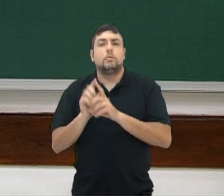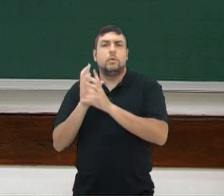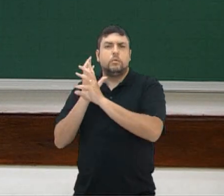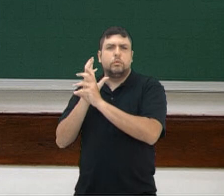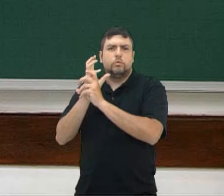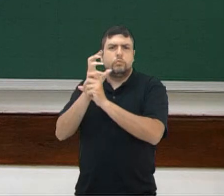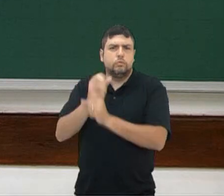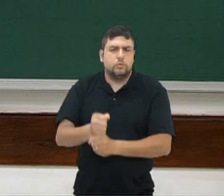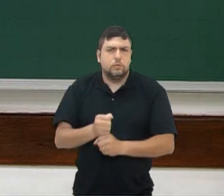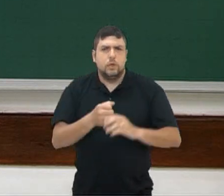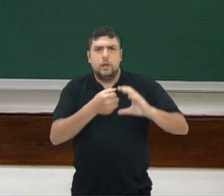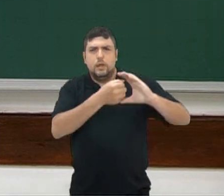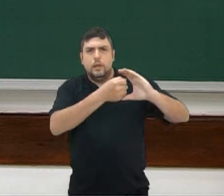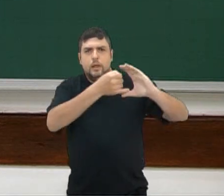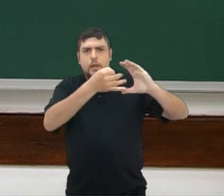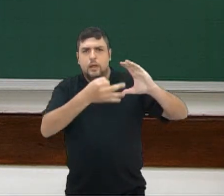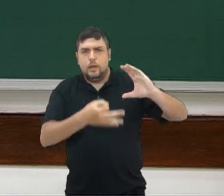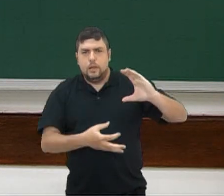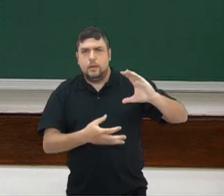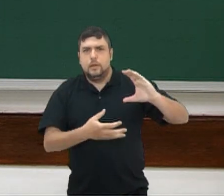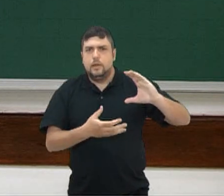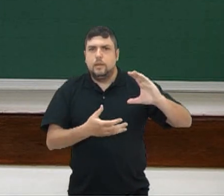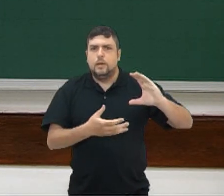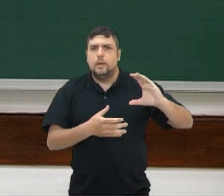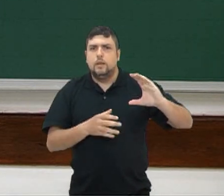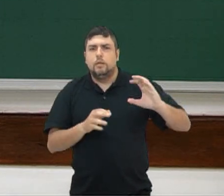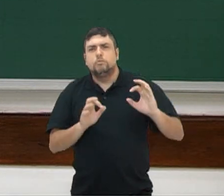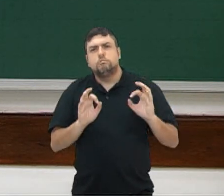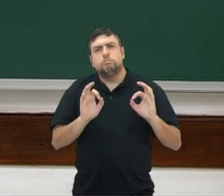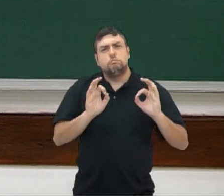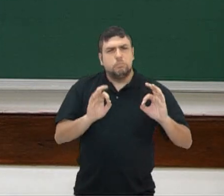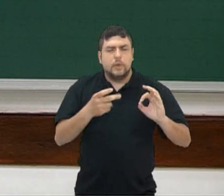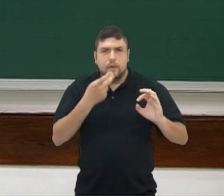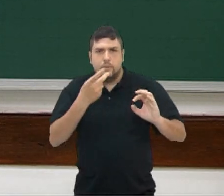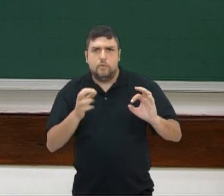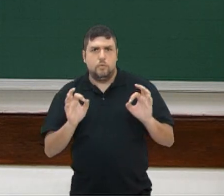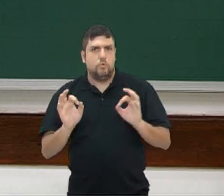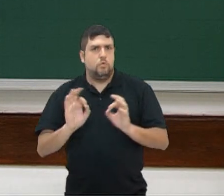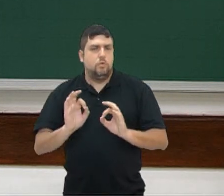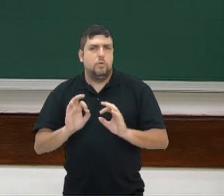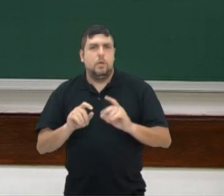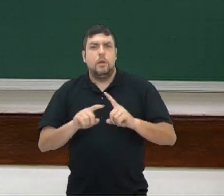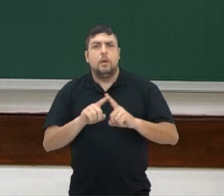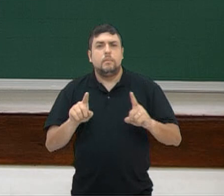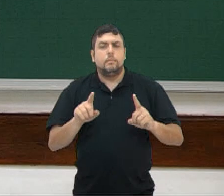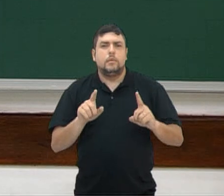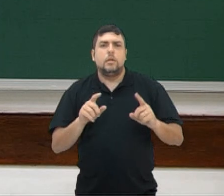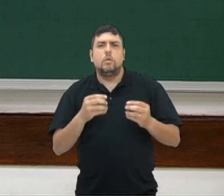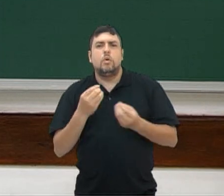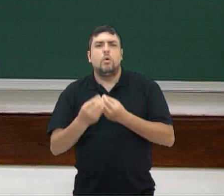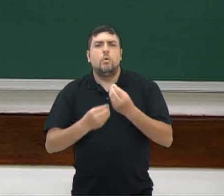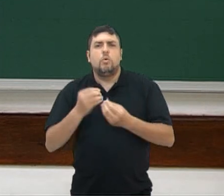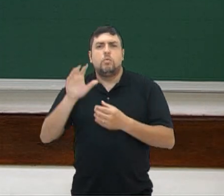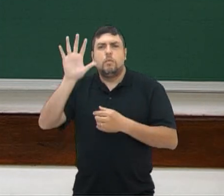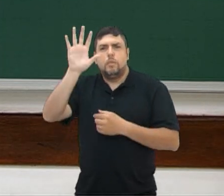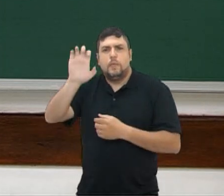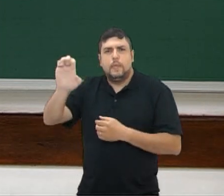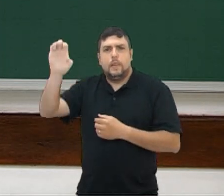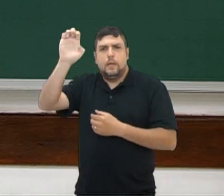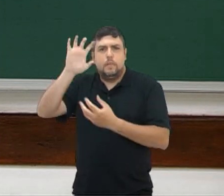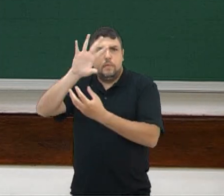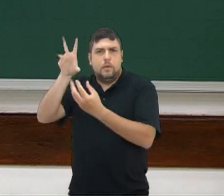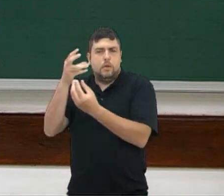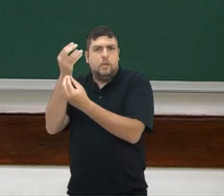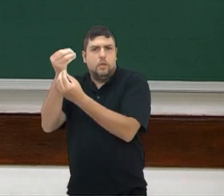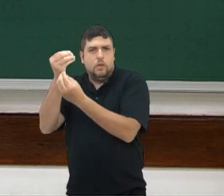as características aí, né? Não falei exatamente das características, mas assim, de modo geral, as vanguardas europeias que